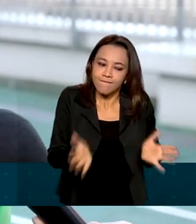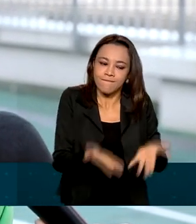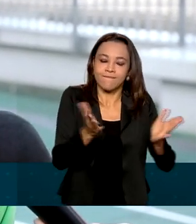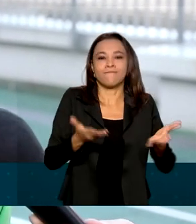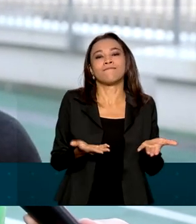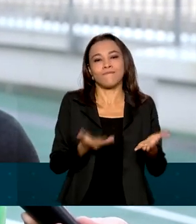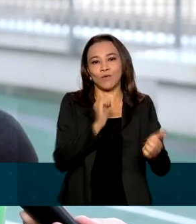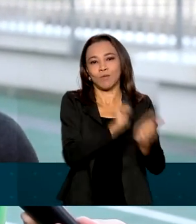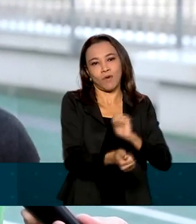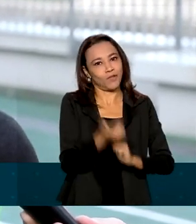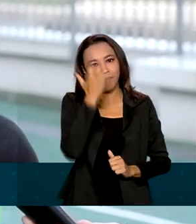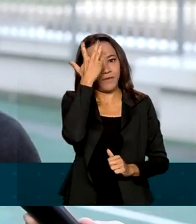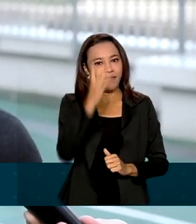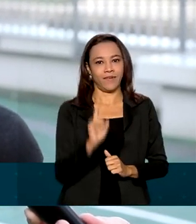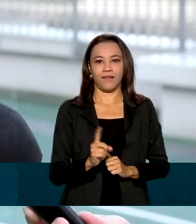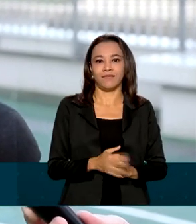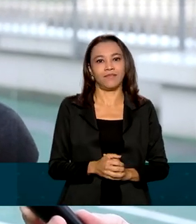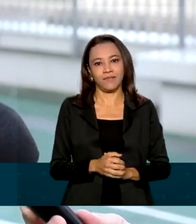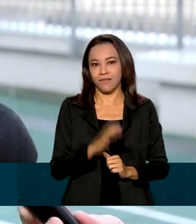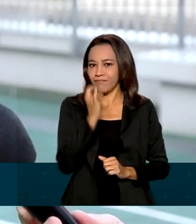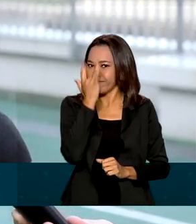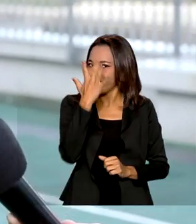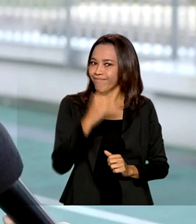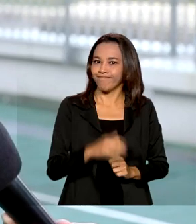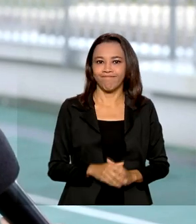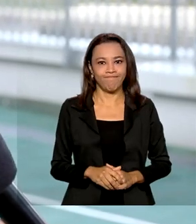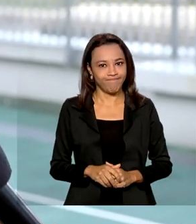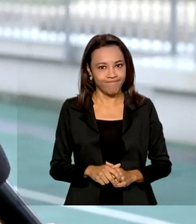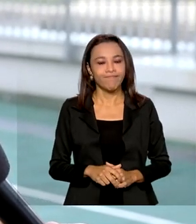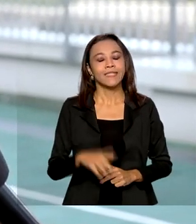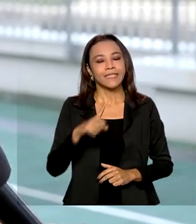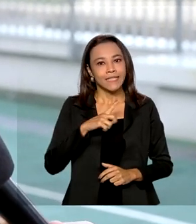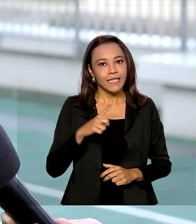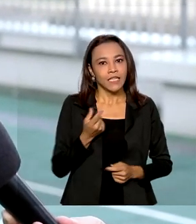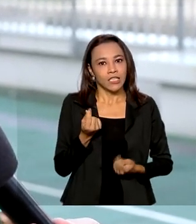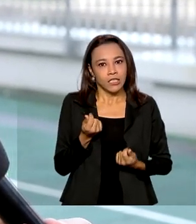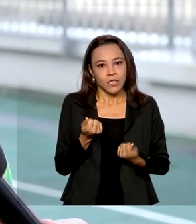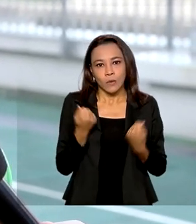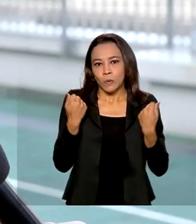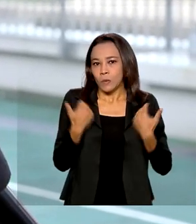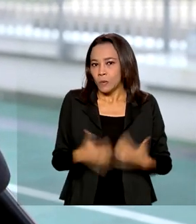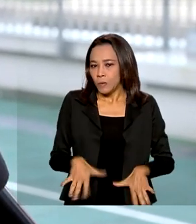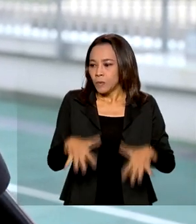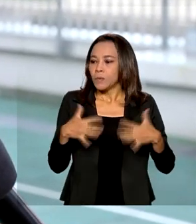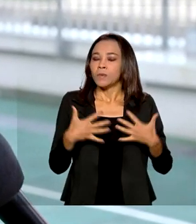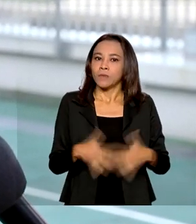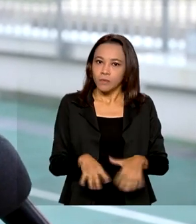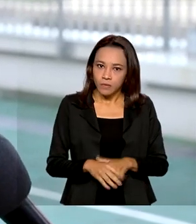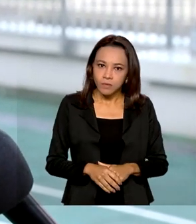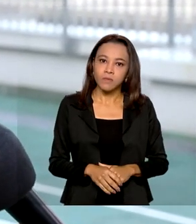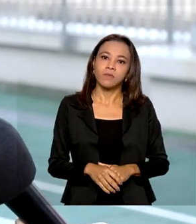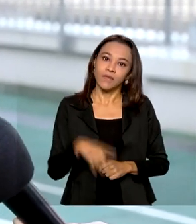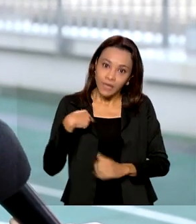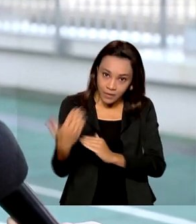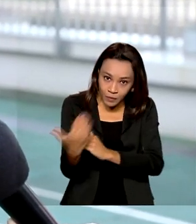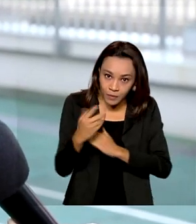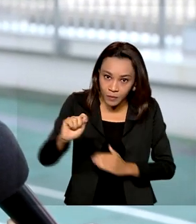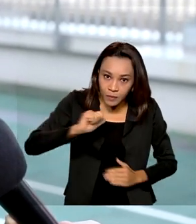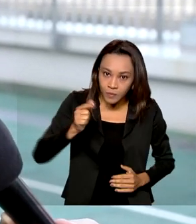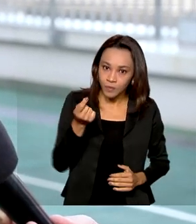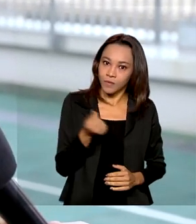sabe porque não é fácil também não não é fácil gera um custo e tendo essa